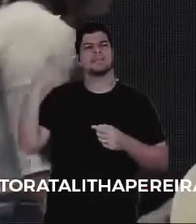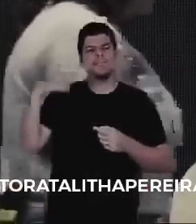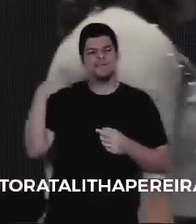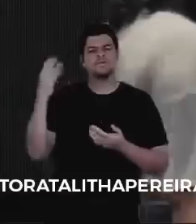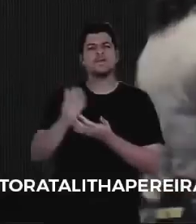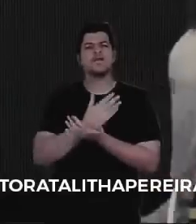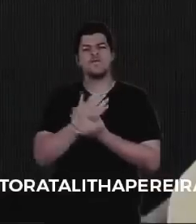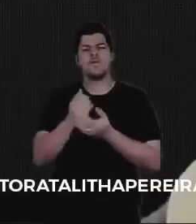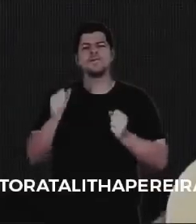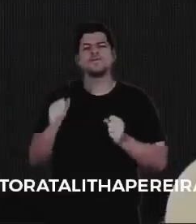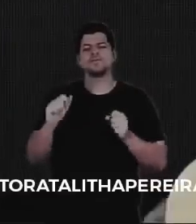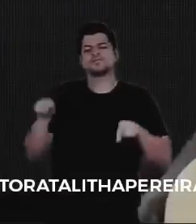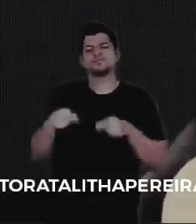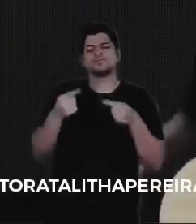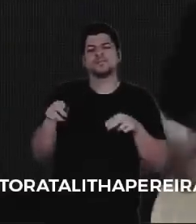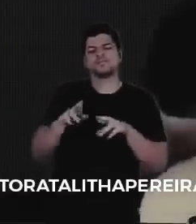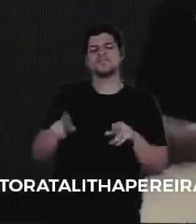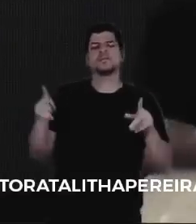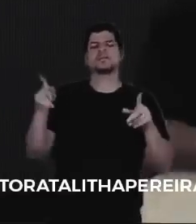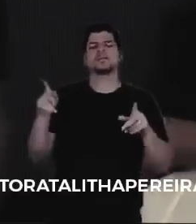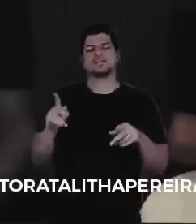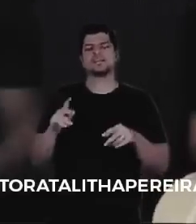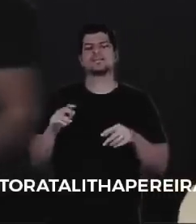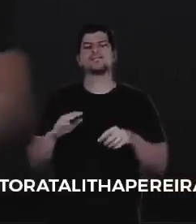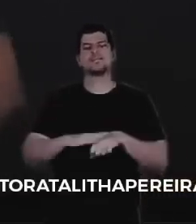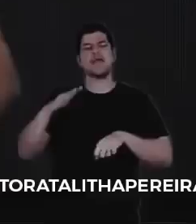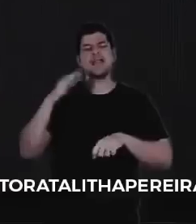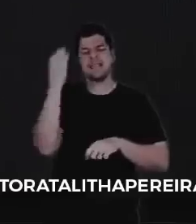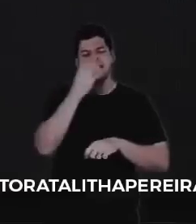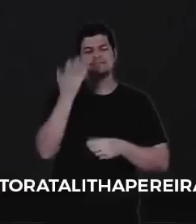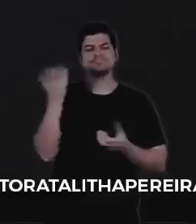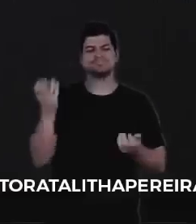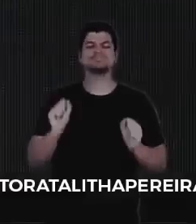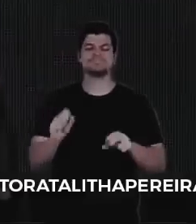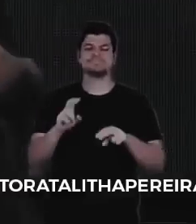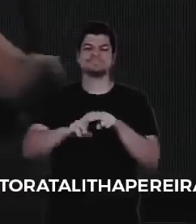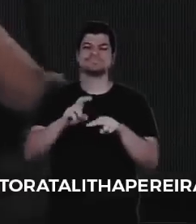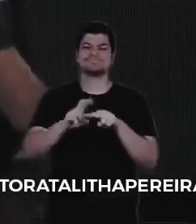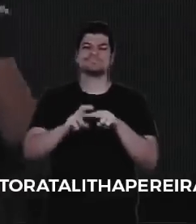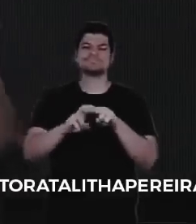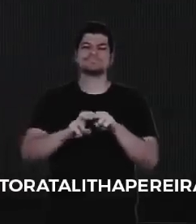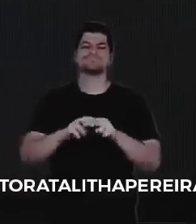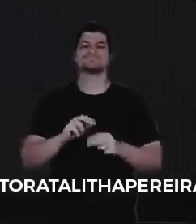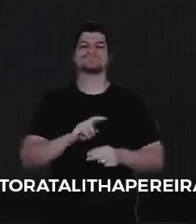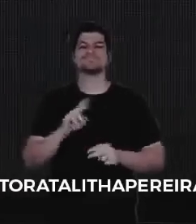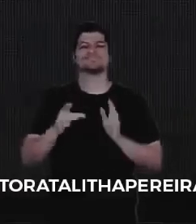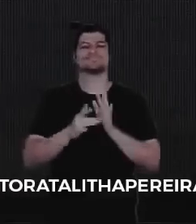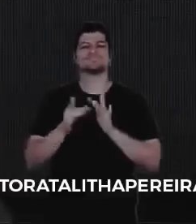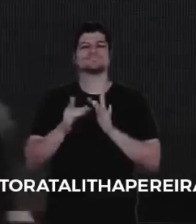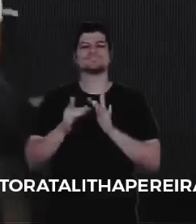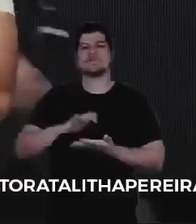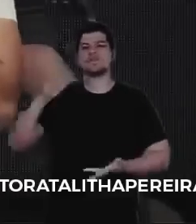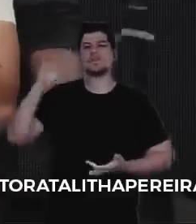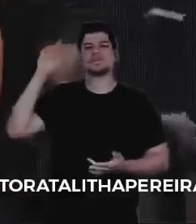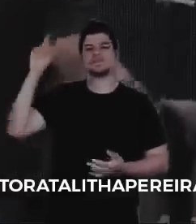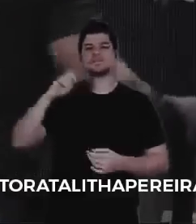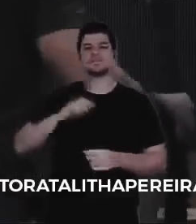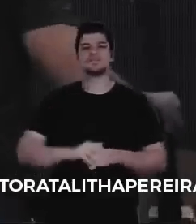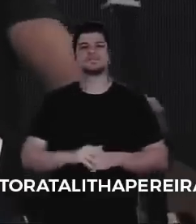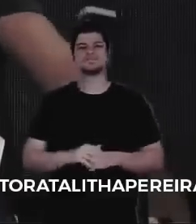bonita ainda. Amém? Senta aí no seu lugar, em nome de Jesus. Glória a Deus. Meu mic tá bom, gente?